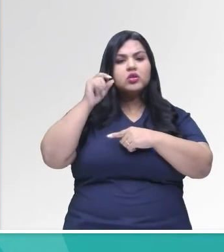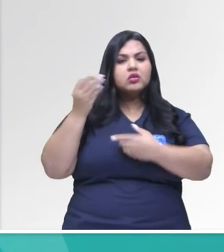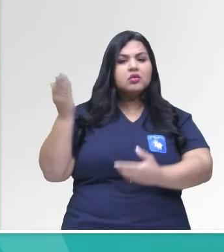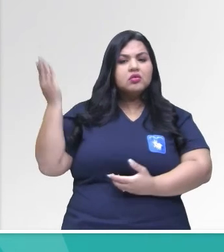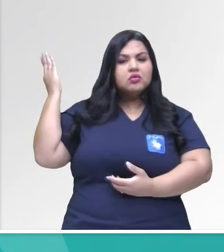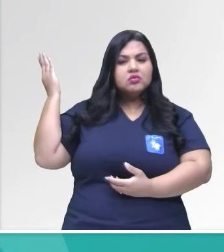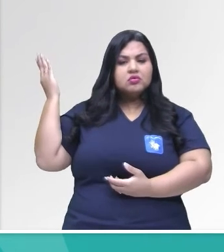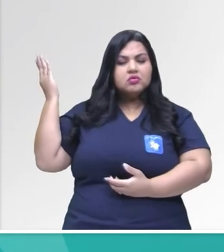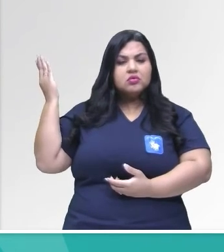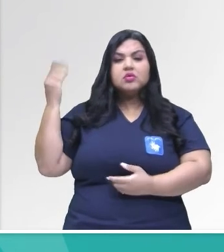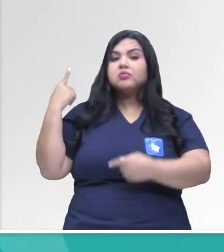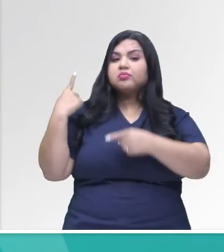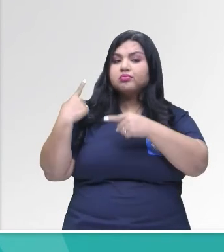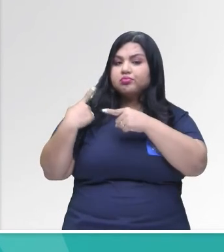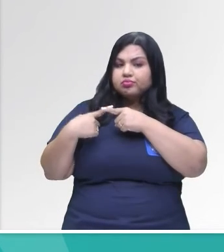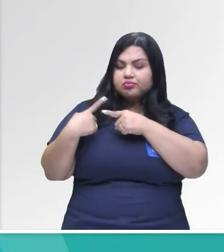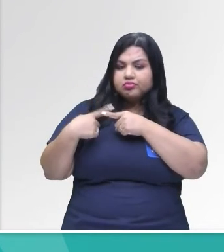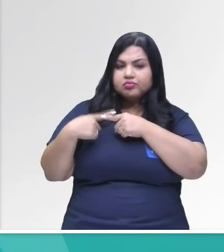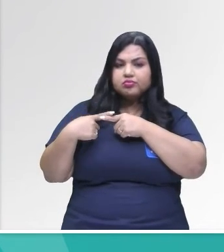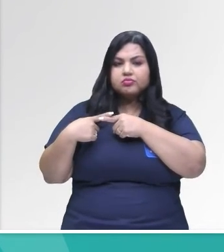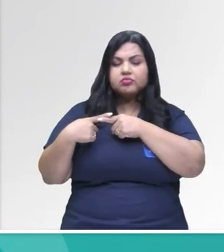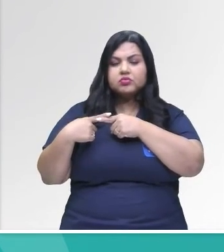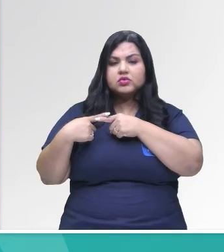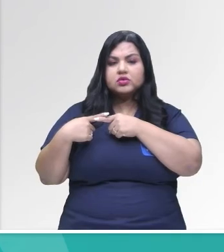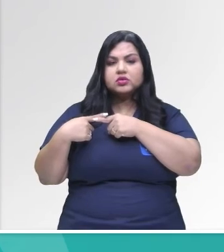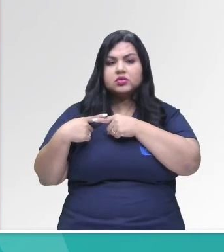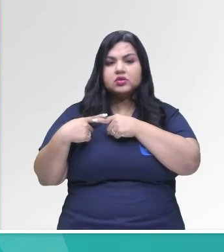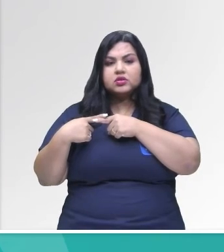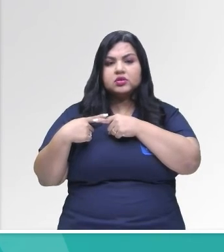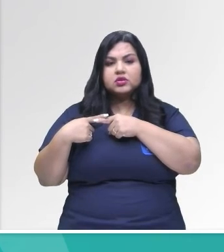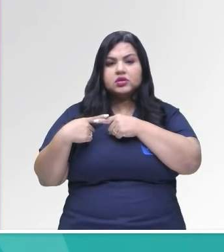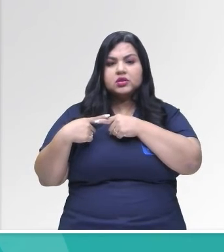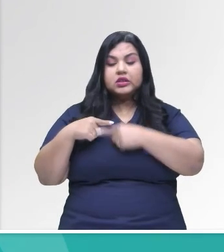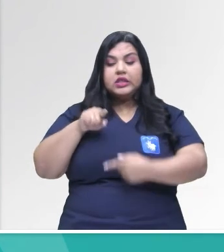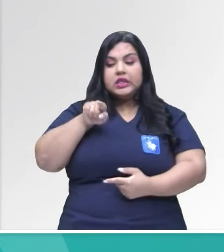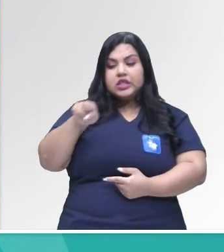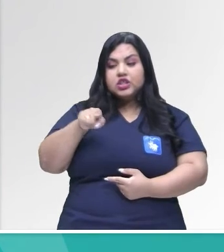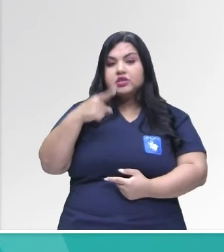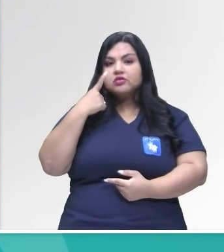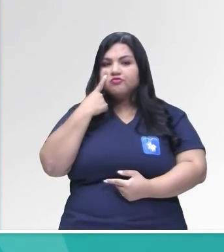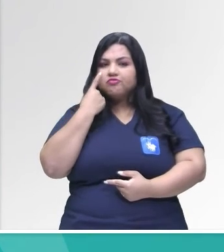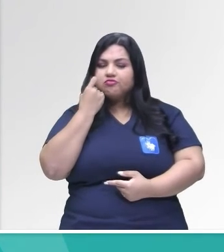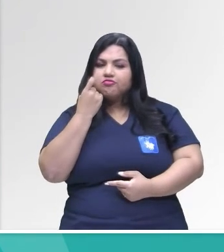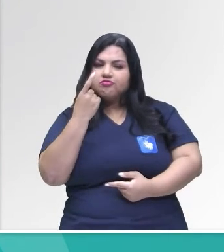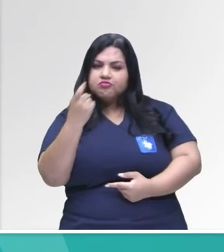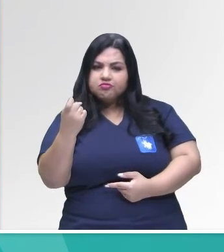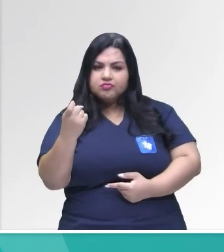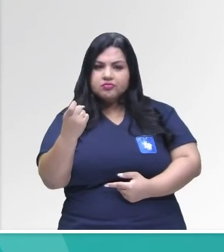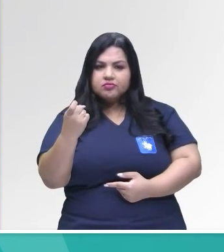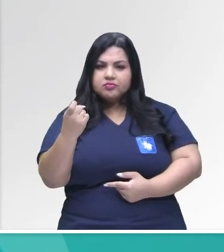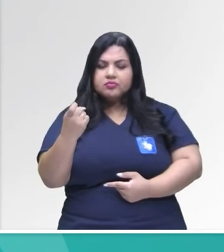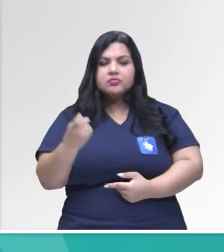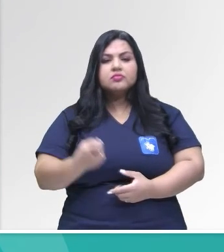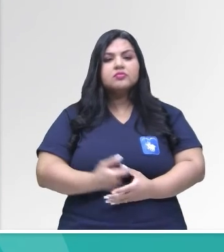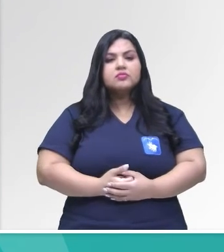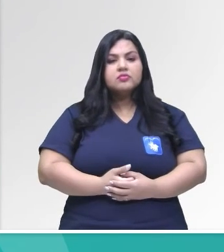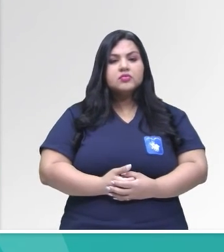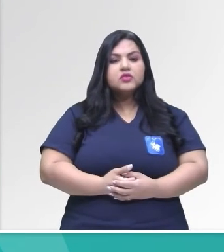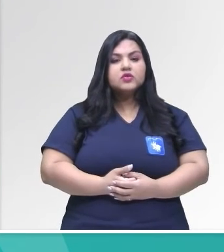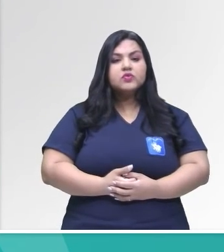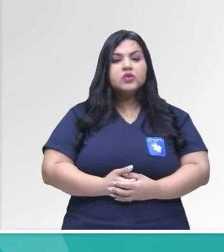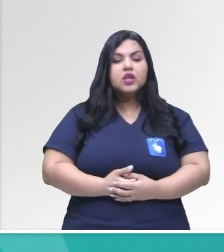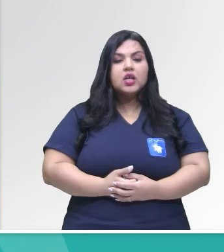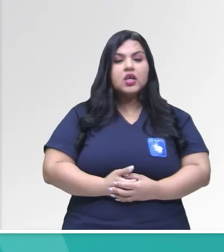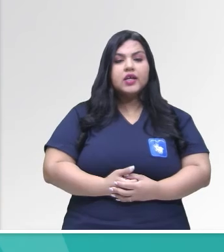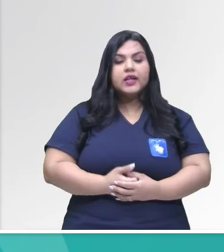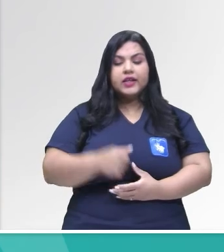oração? Porque ele estava interessado. Interested é